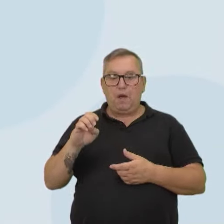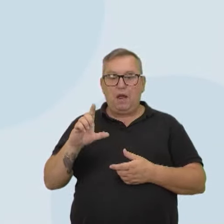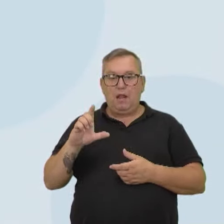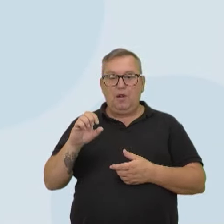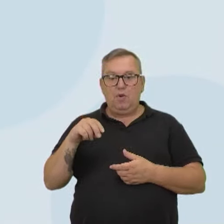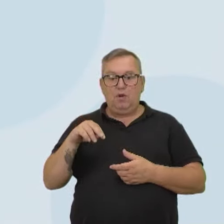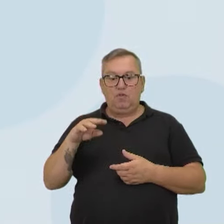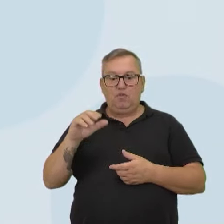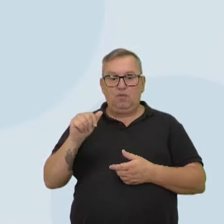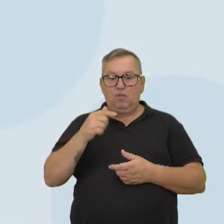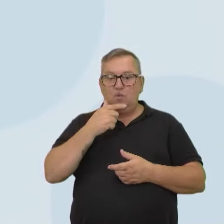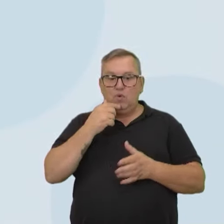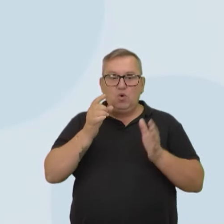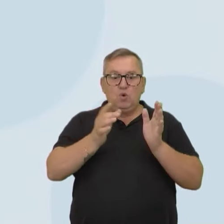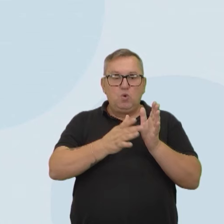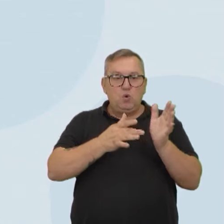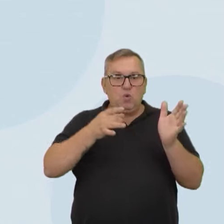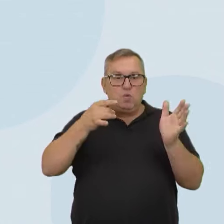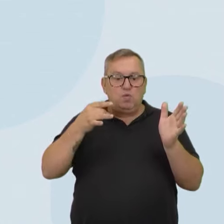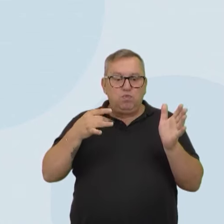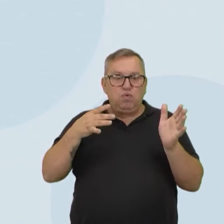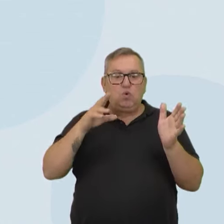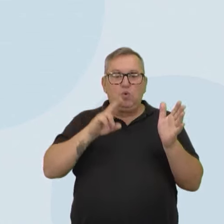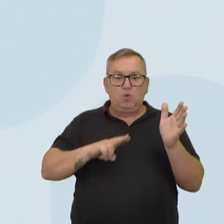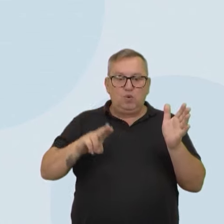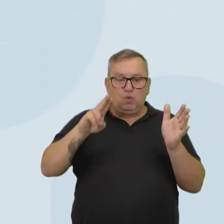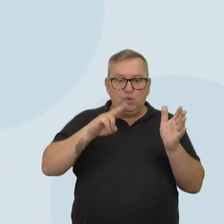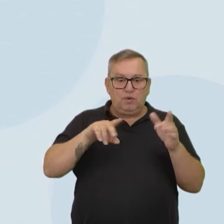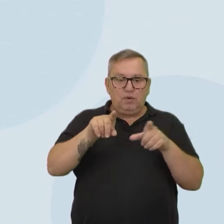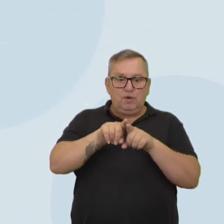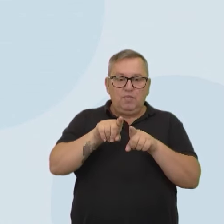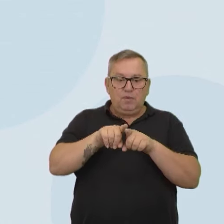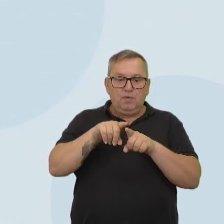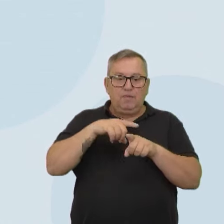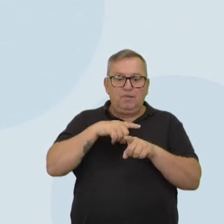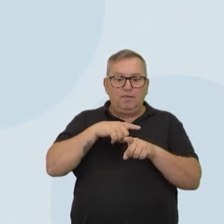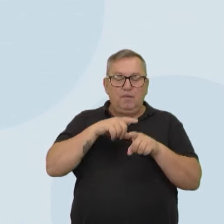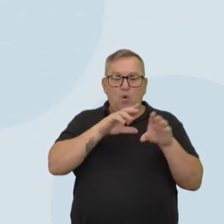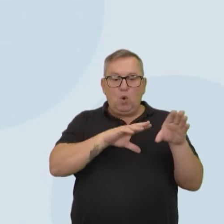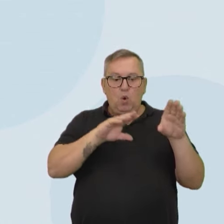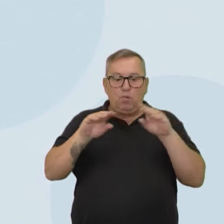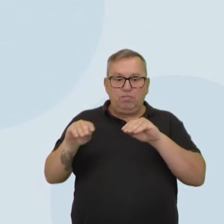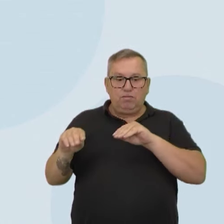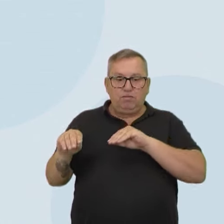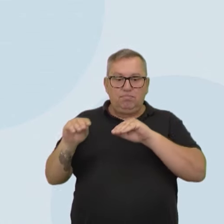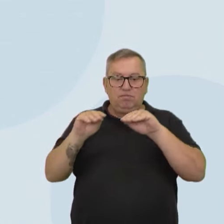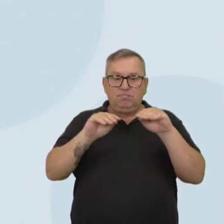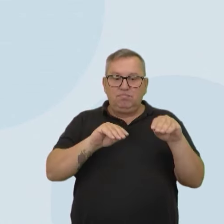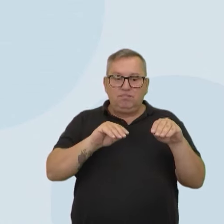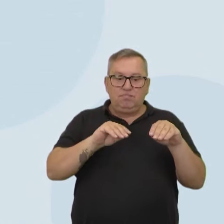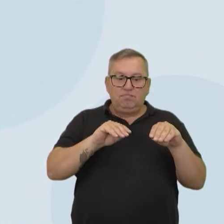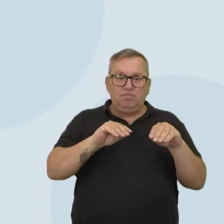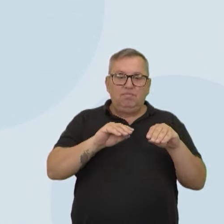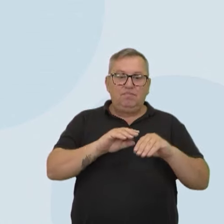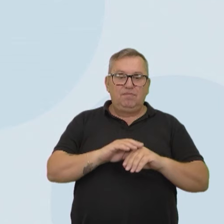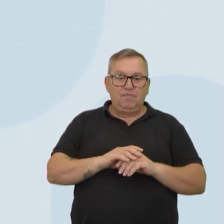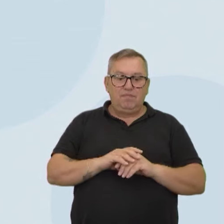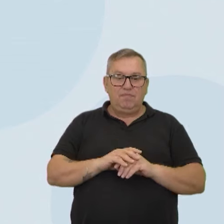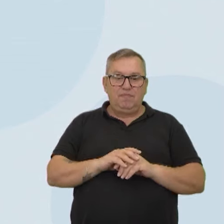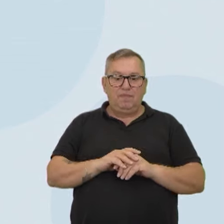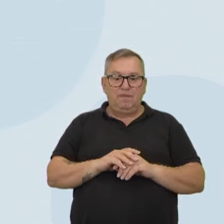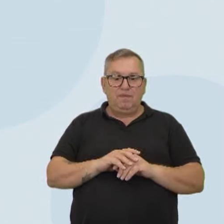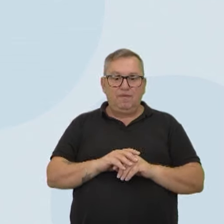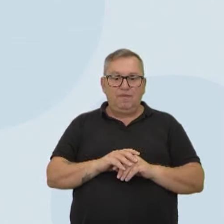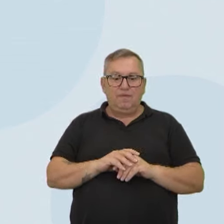ainda era um caçador-coletor, ele utilizava arco e flecha, eles ainda eram nômades, né? Estavam ali circulando de um lugar para o